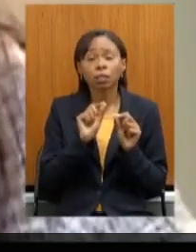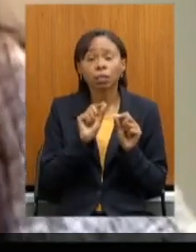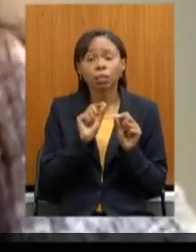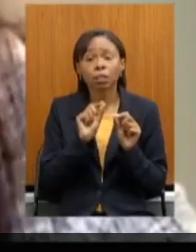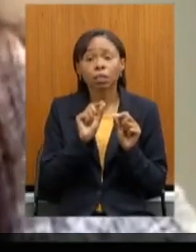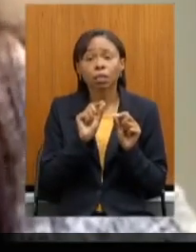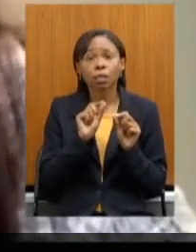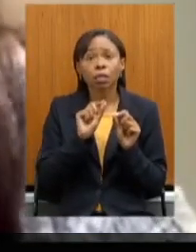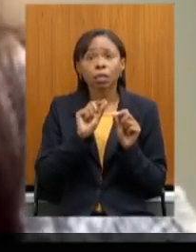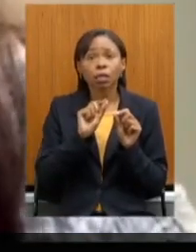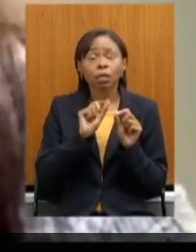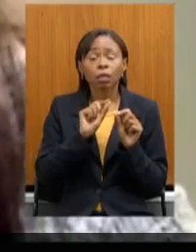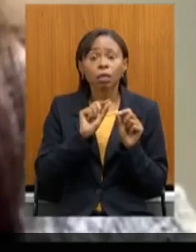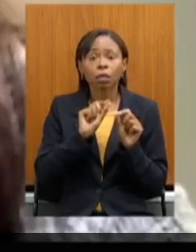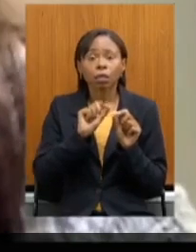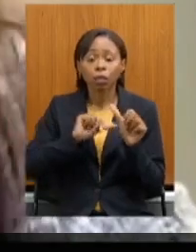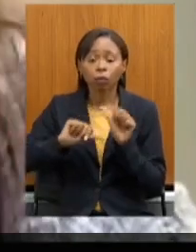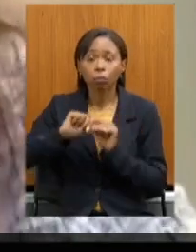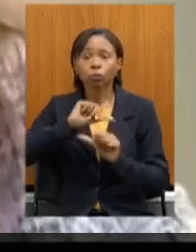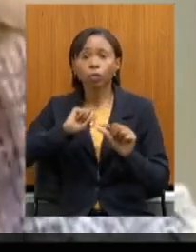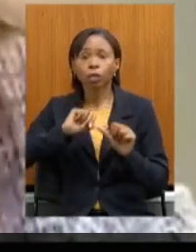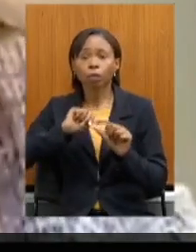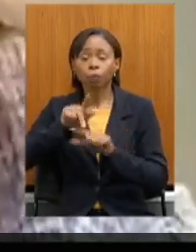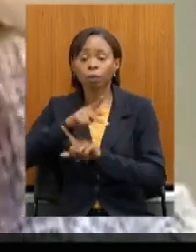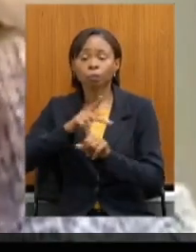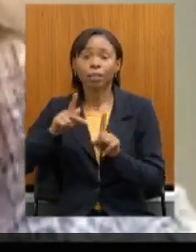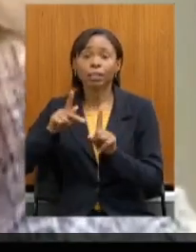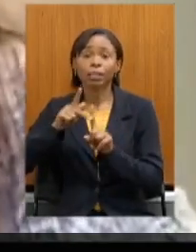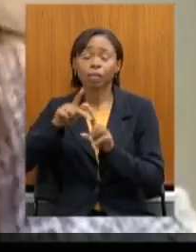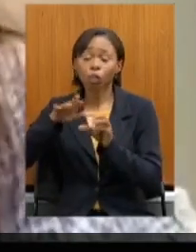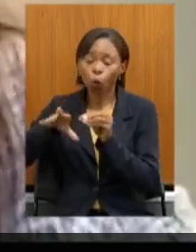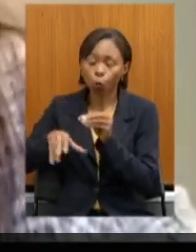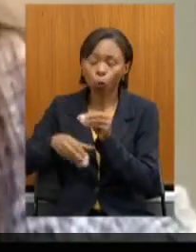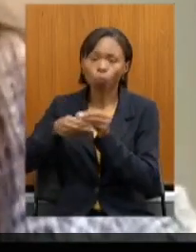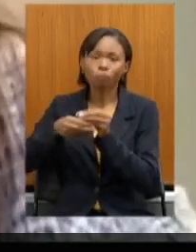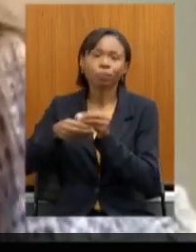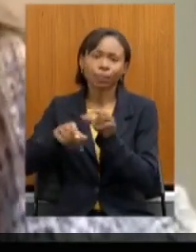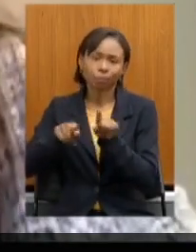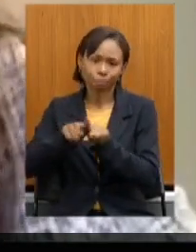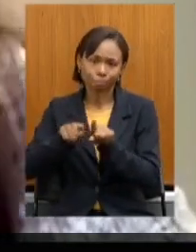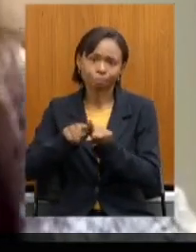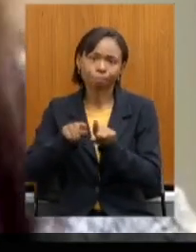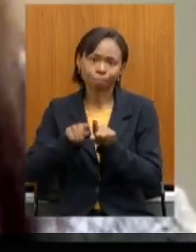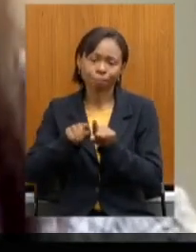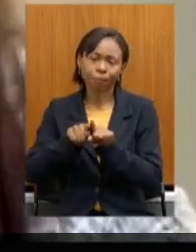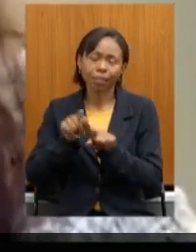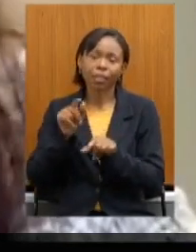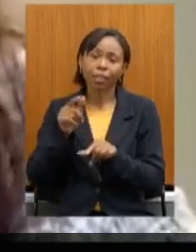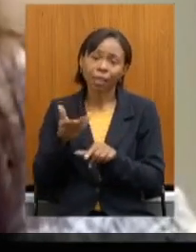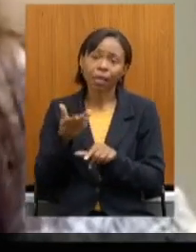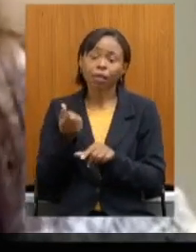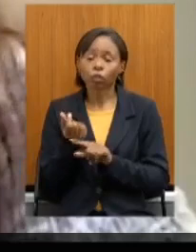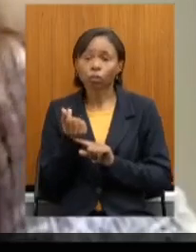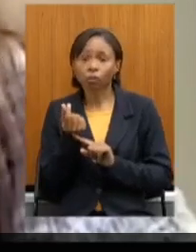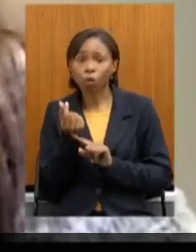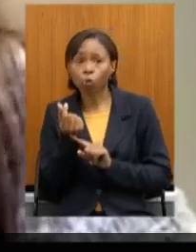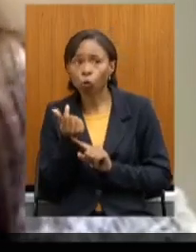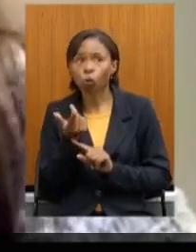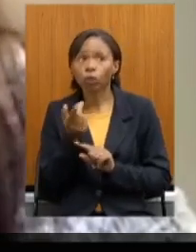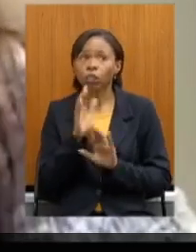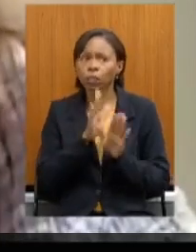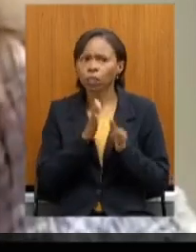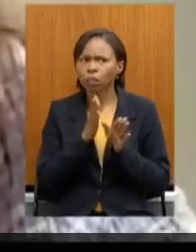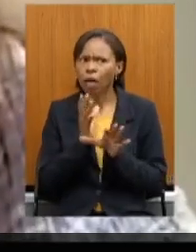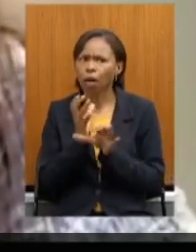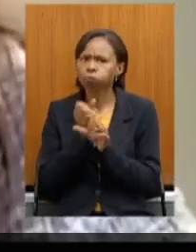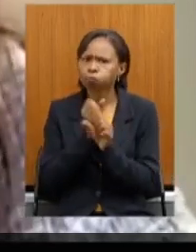previdência complementar também, para que a gente aí recupere esses valores de contribuição, esses que já foram feitos, para que a